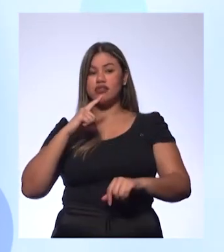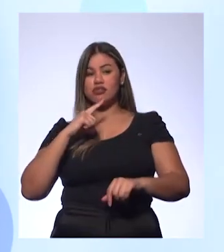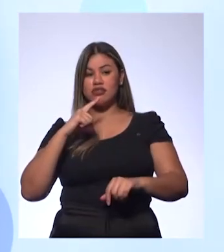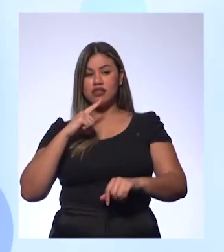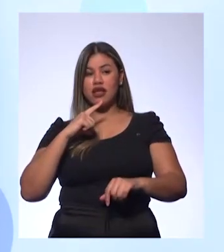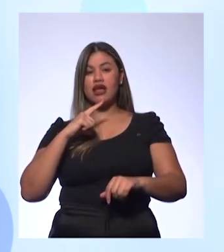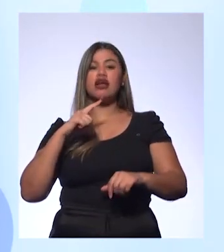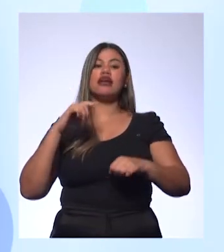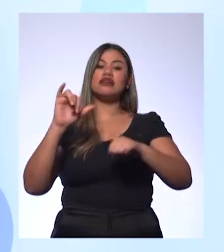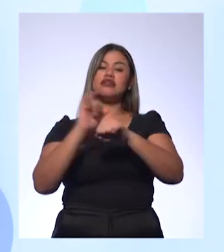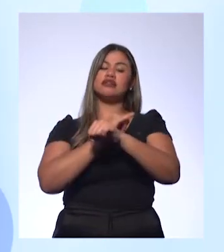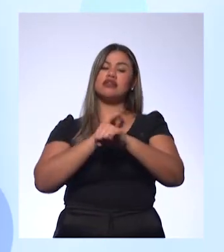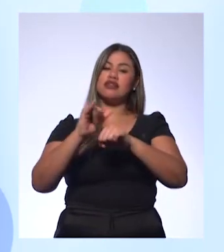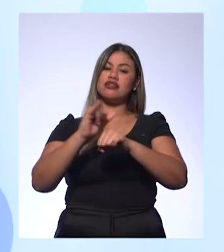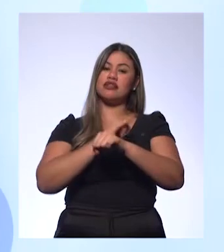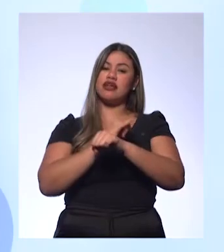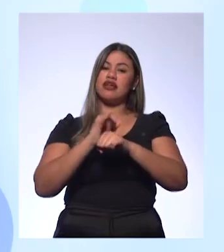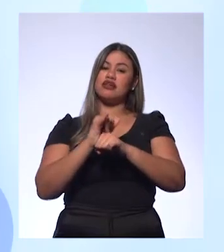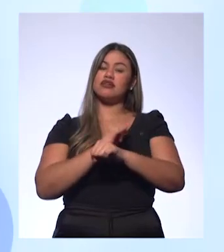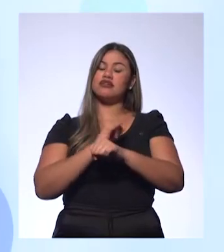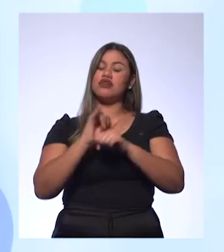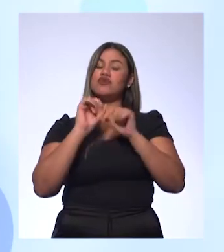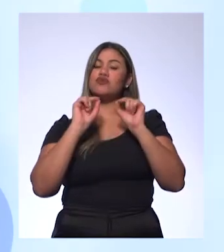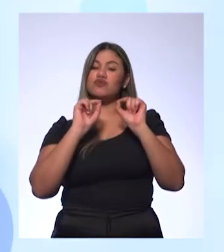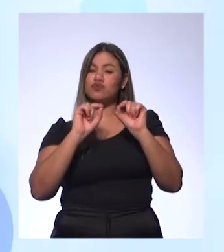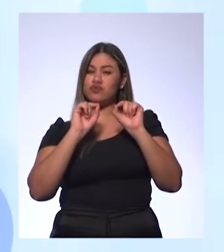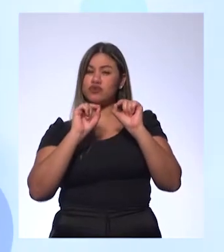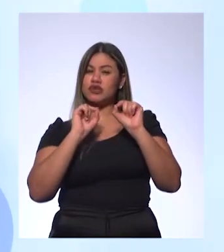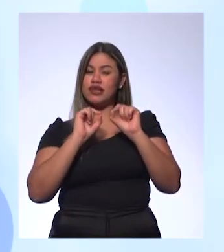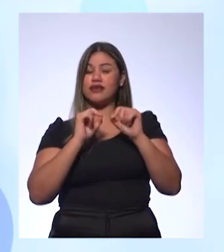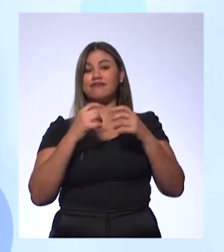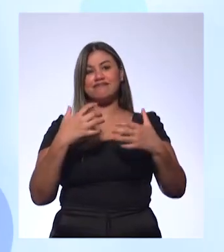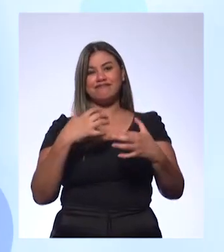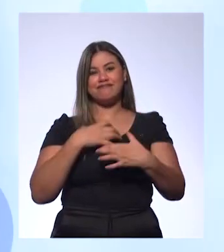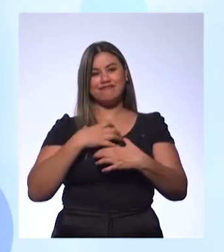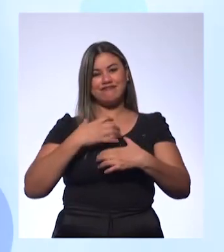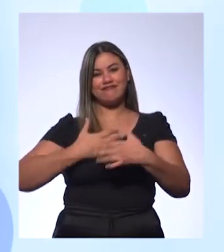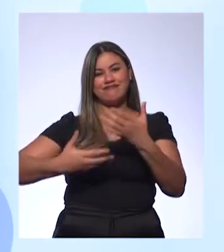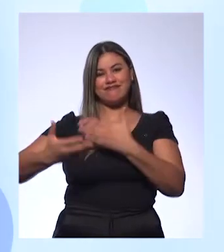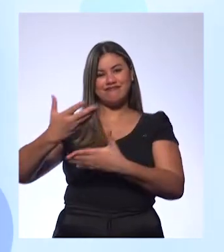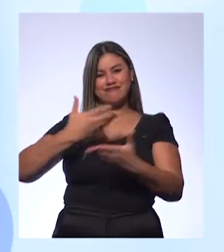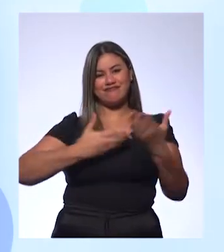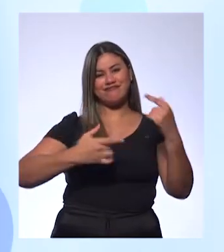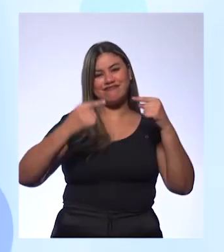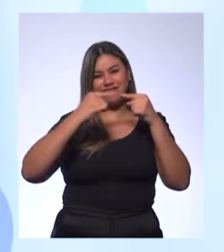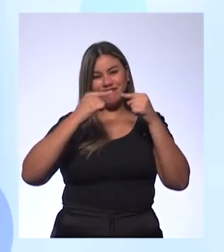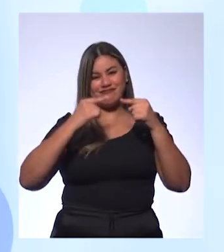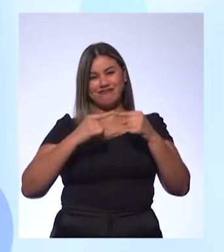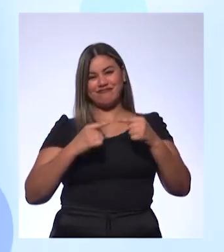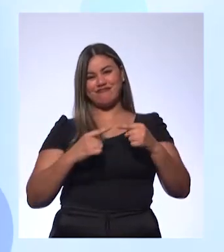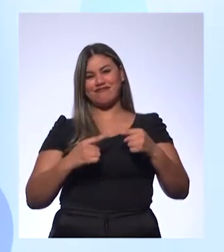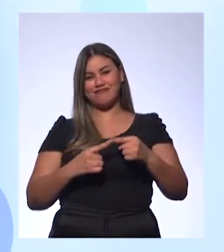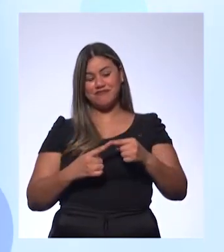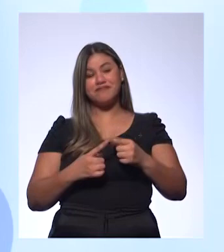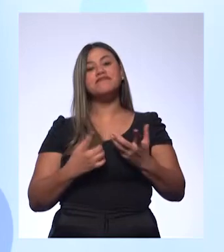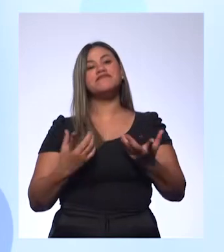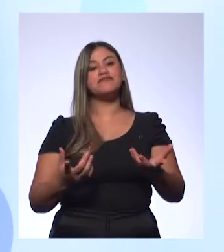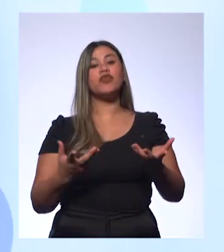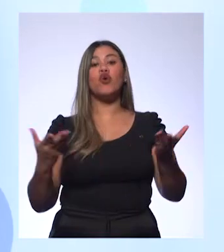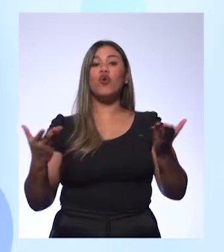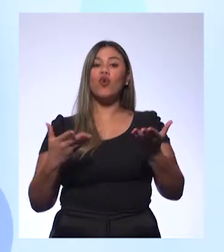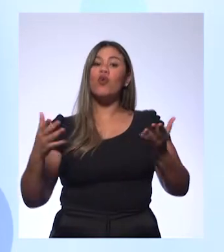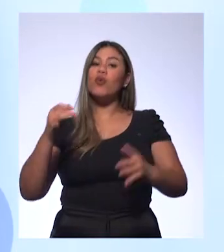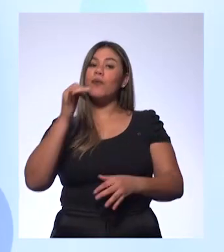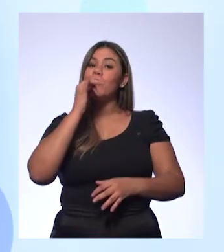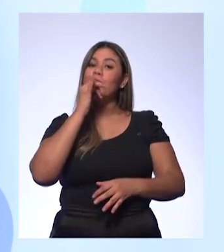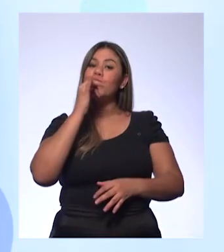as estratégias. Então, no desenvolvimento das competências socioemocionais é exatamente isso. Hoje, por exemplo, é o momento da